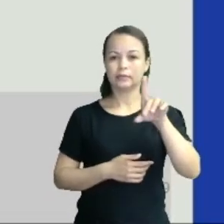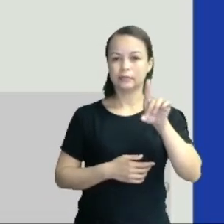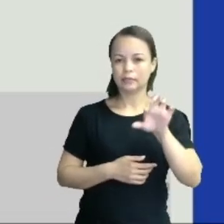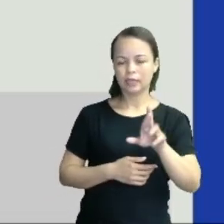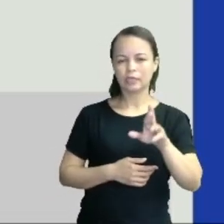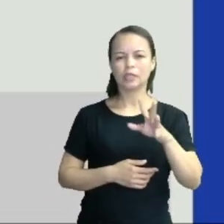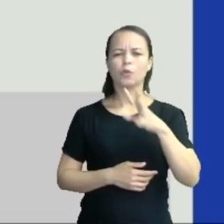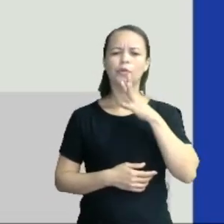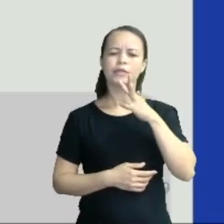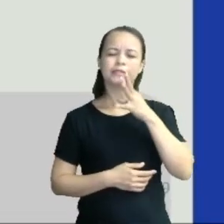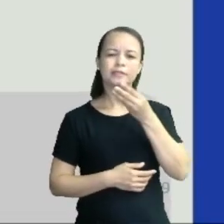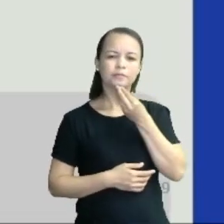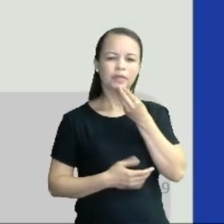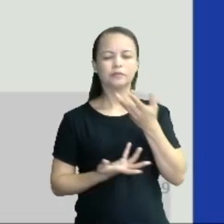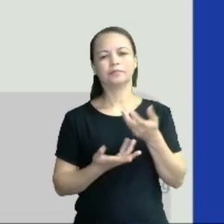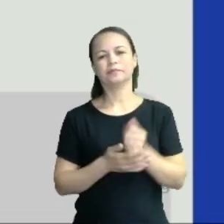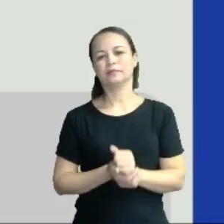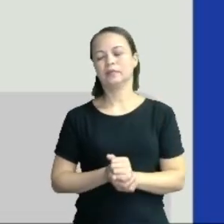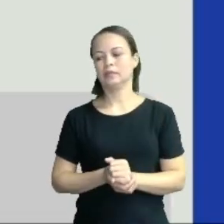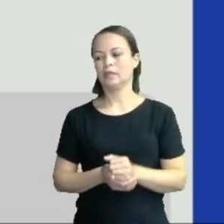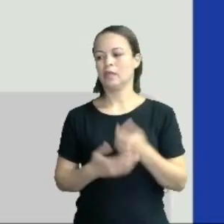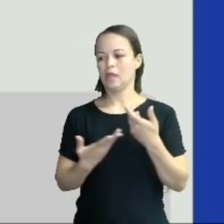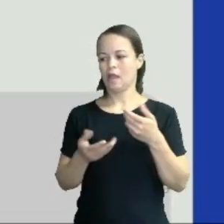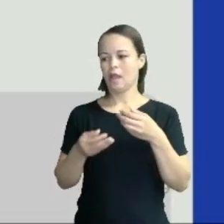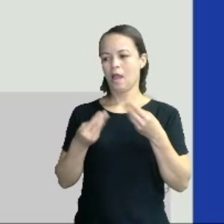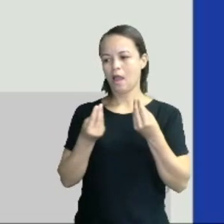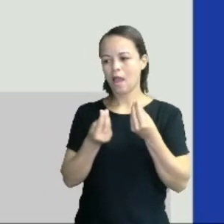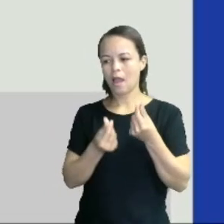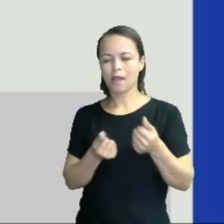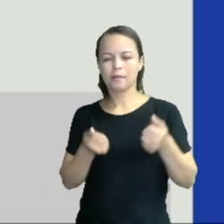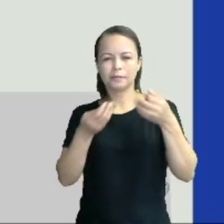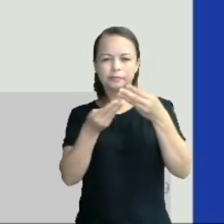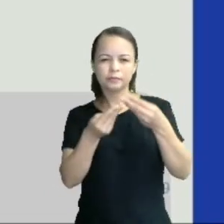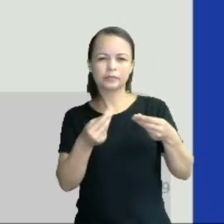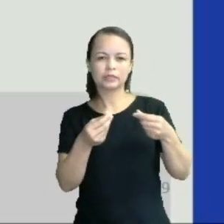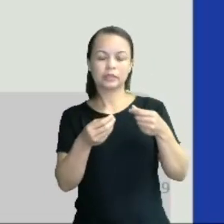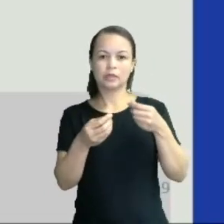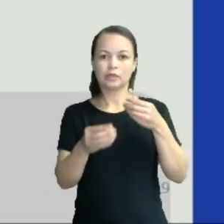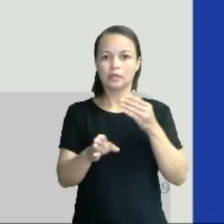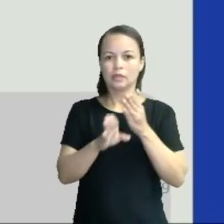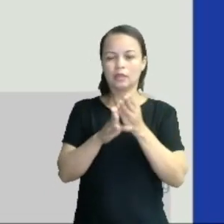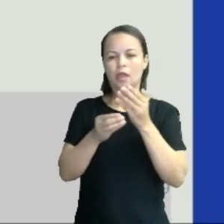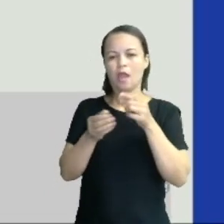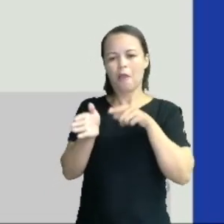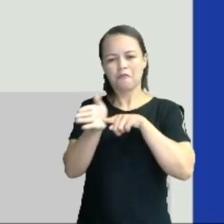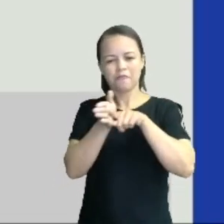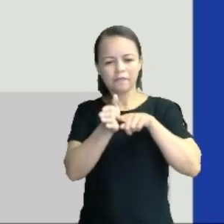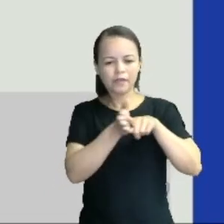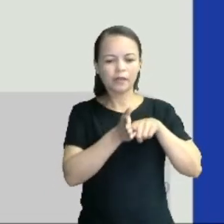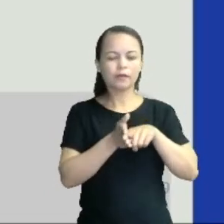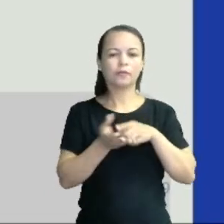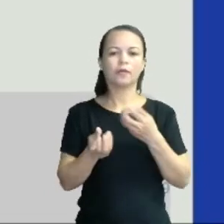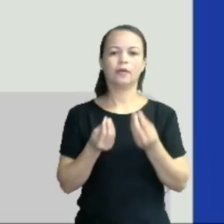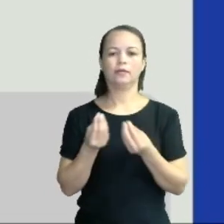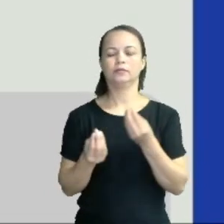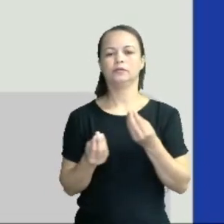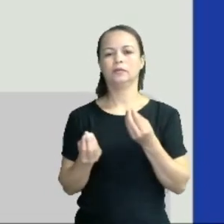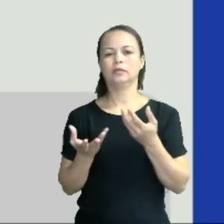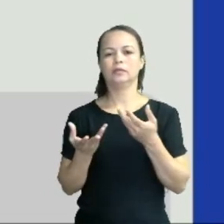conhecimento. Apurado, refinado, desvendado, averiguado